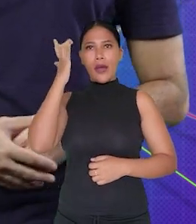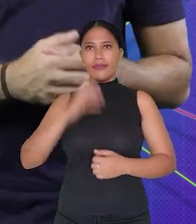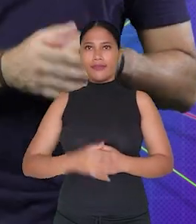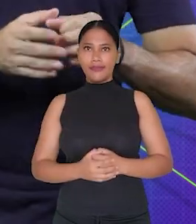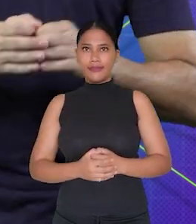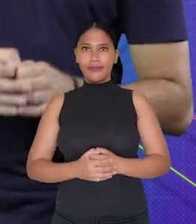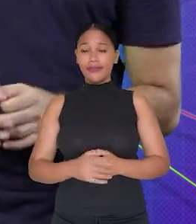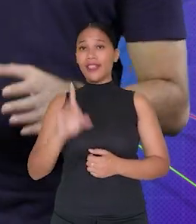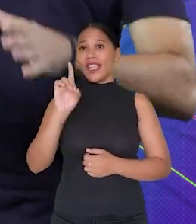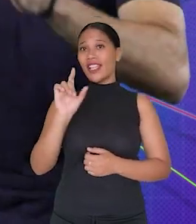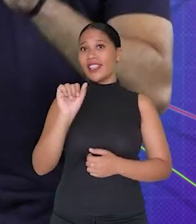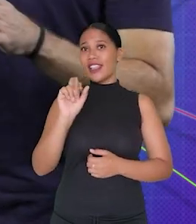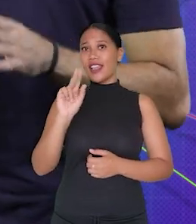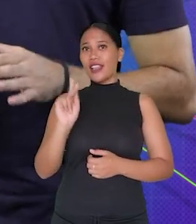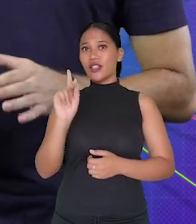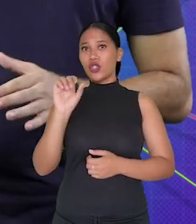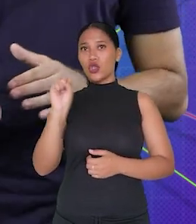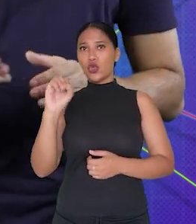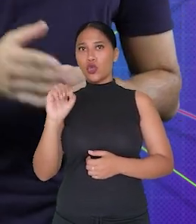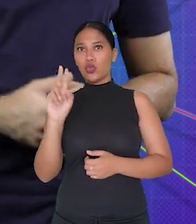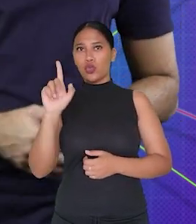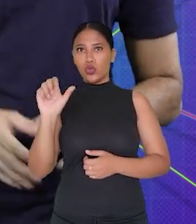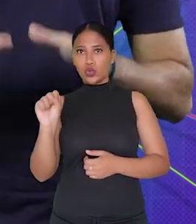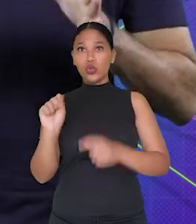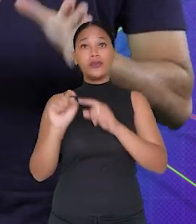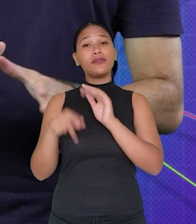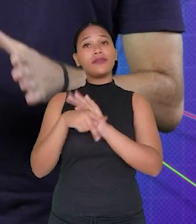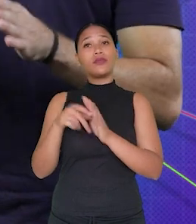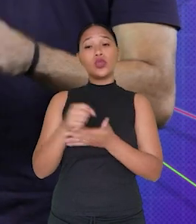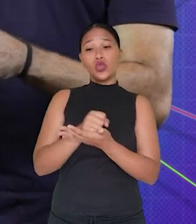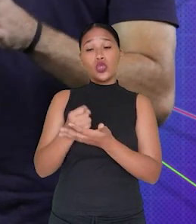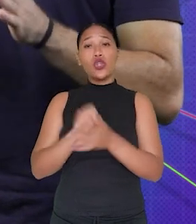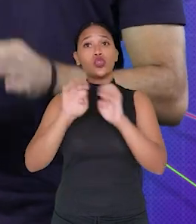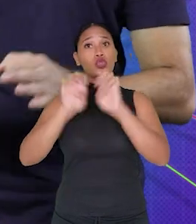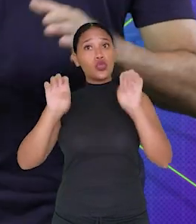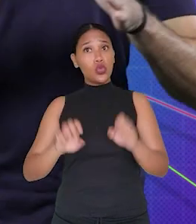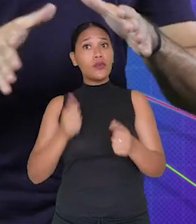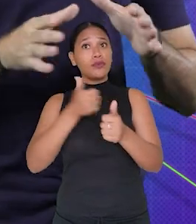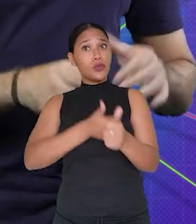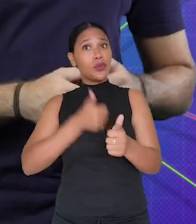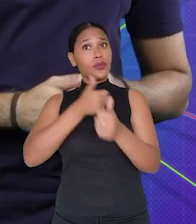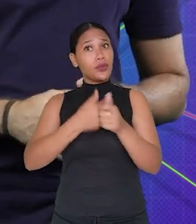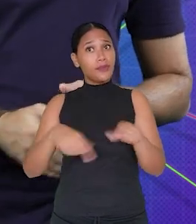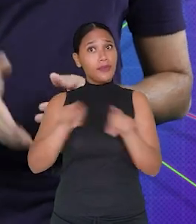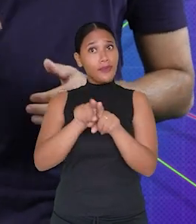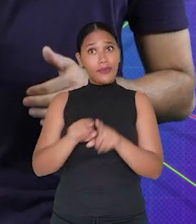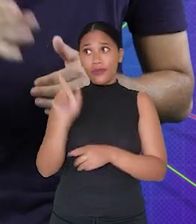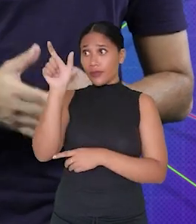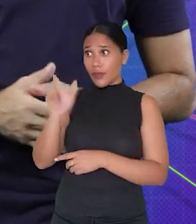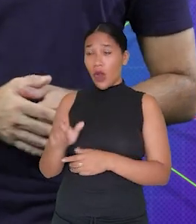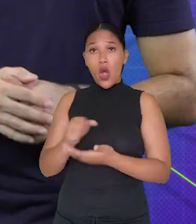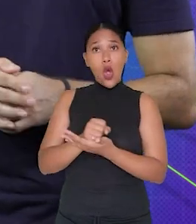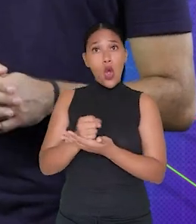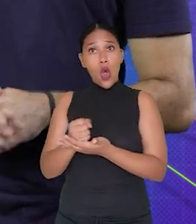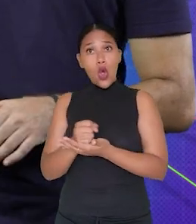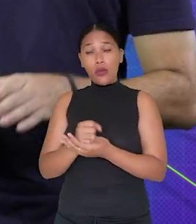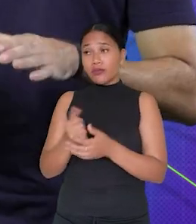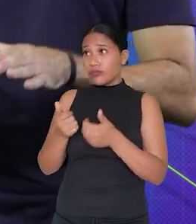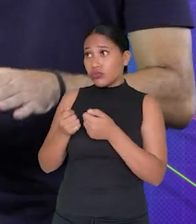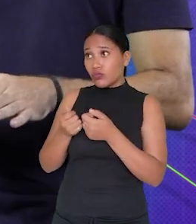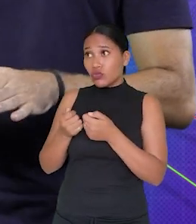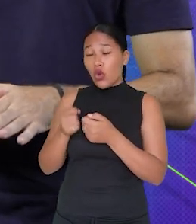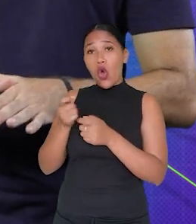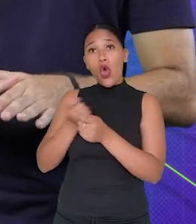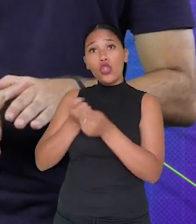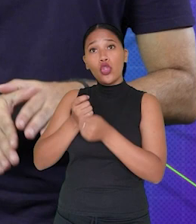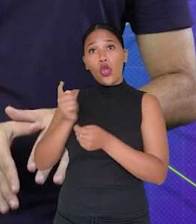maduro. Dark Souls também é considerado por muitos um jogo que segue a estrutura da jornada do herói. O jogador controla um personagem que